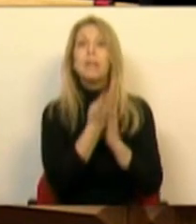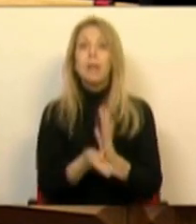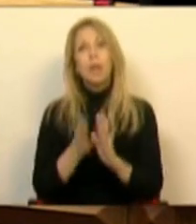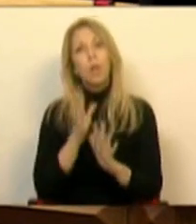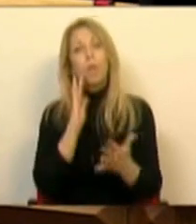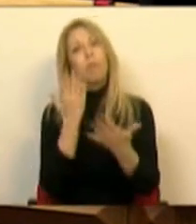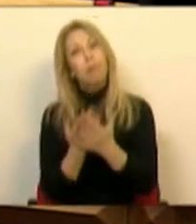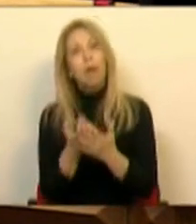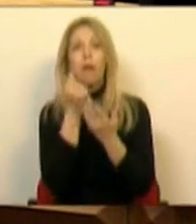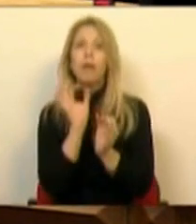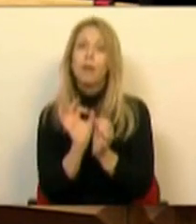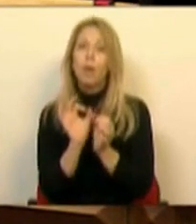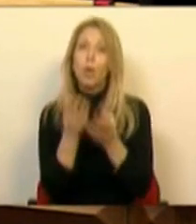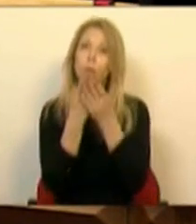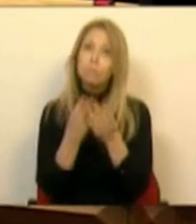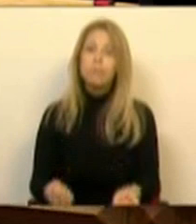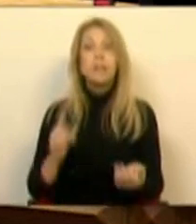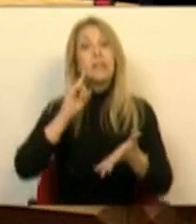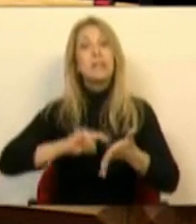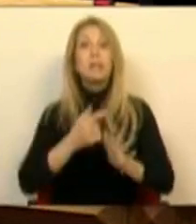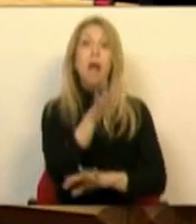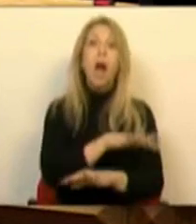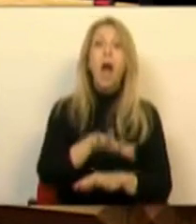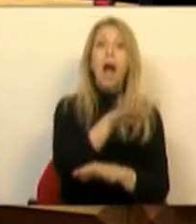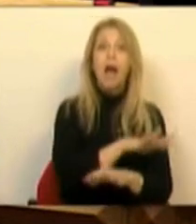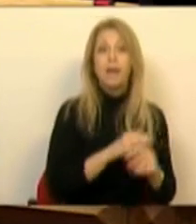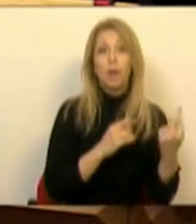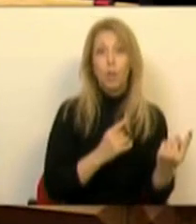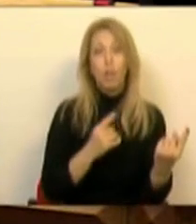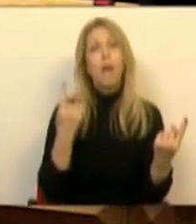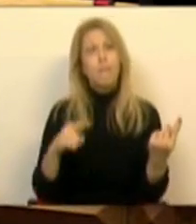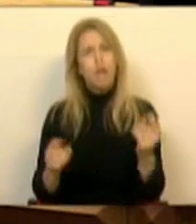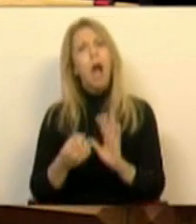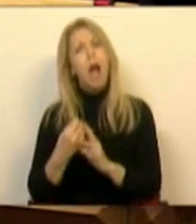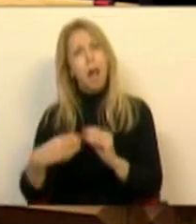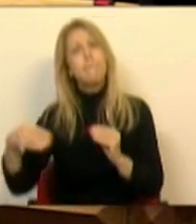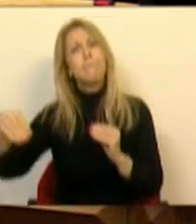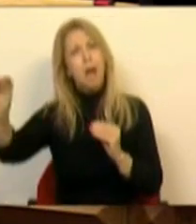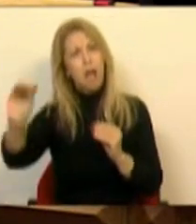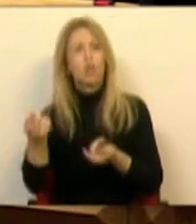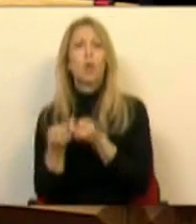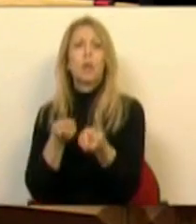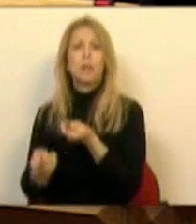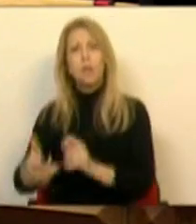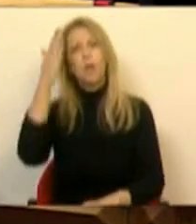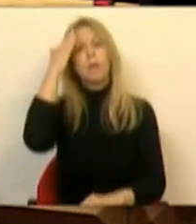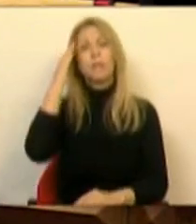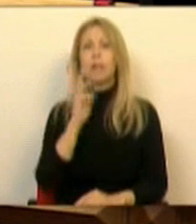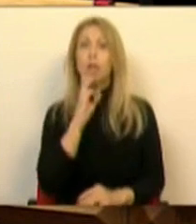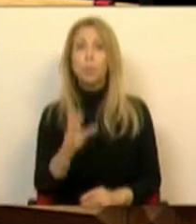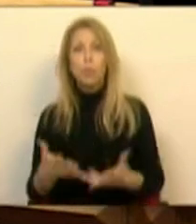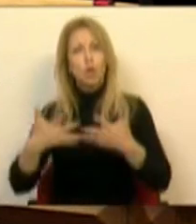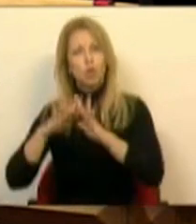paliativo fundamental, essencial num domínio. O resto é muito mais vasto, passa por organização, passa pela capacidade de resposta em